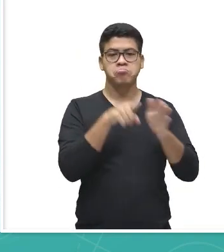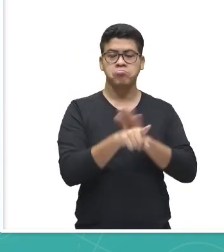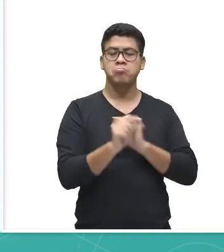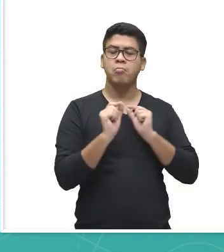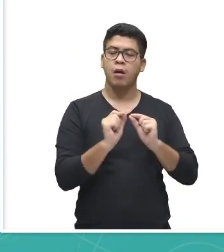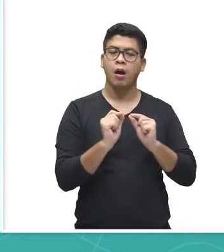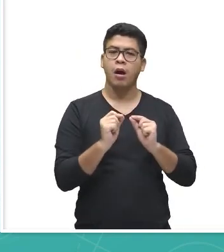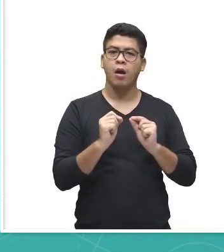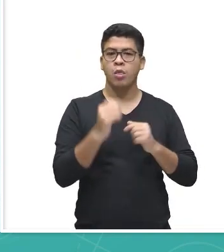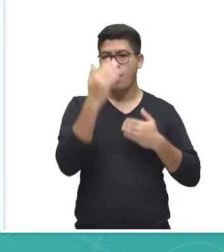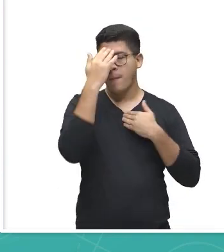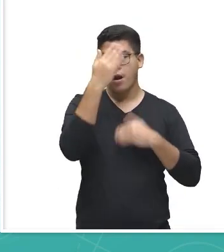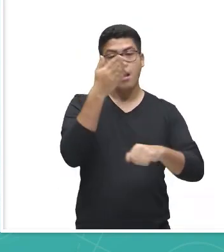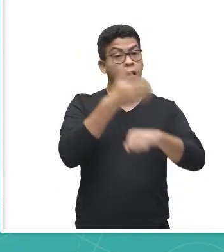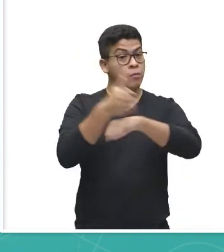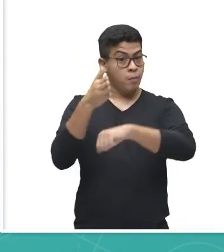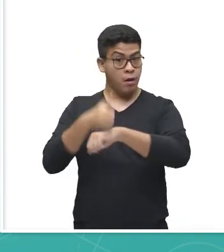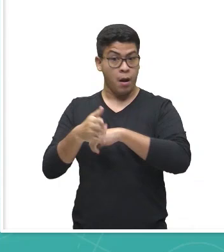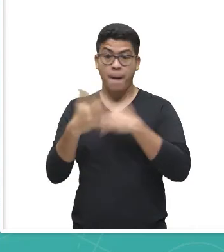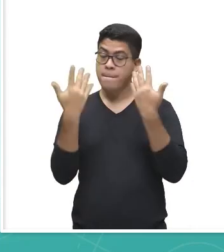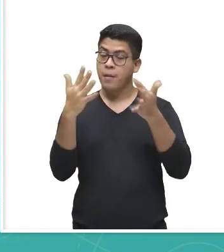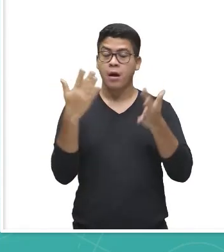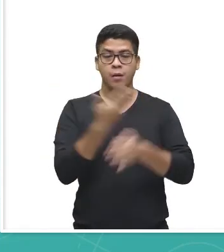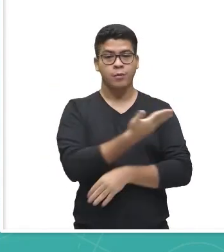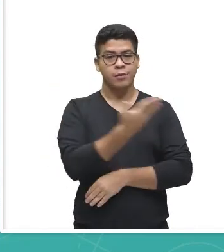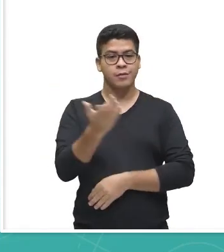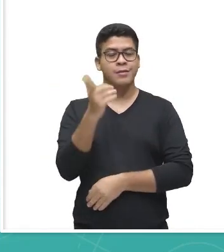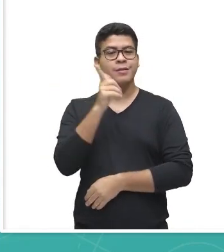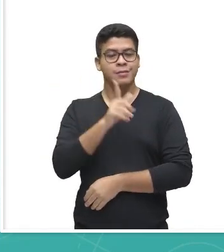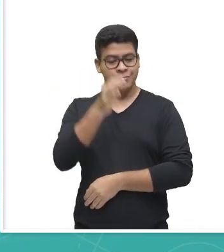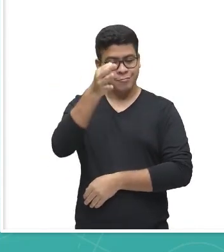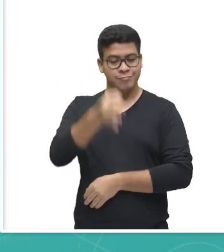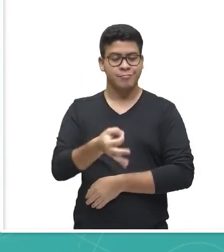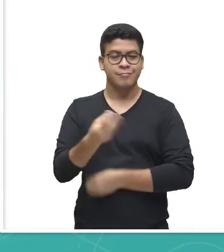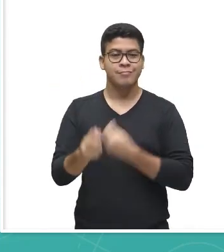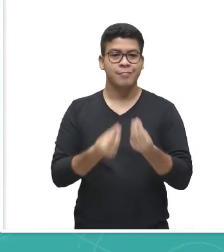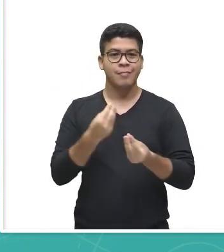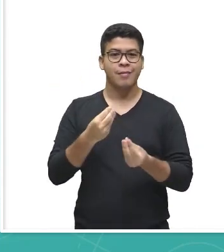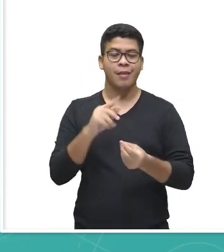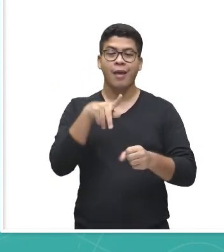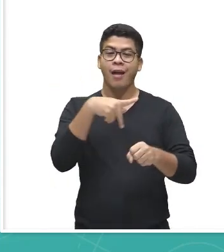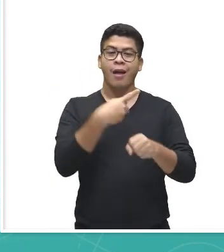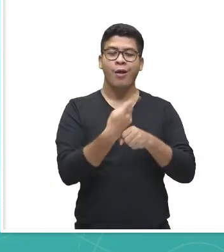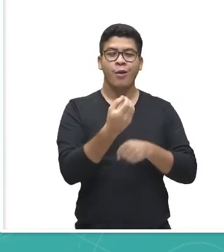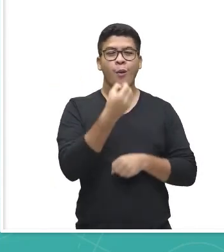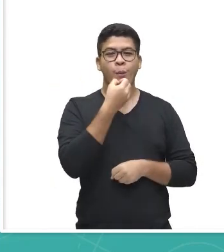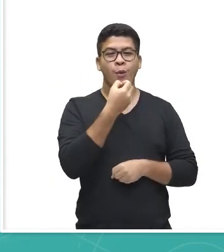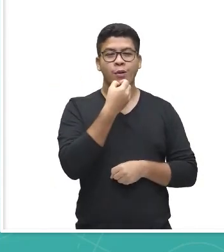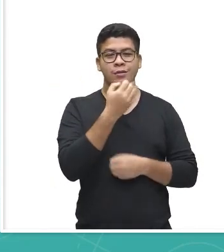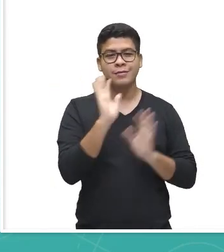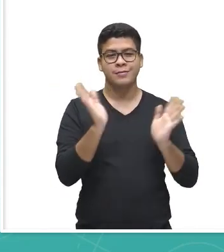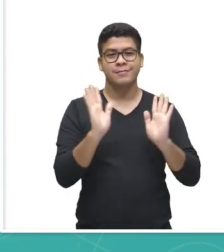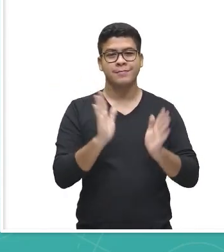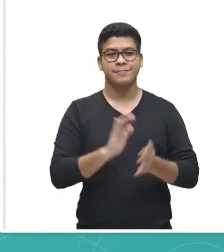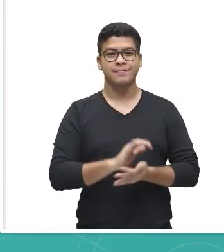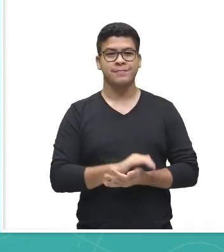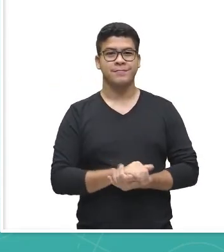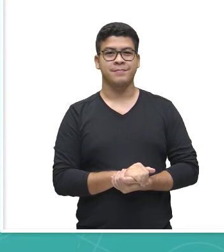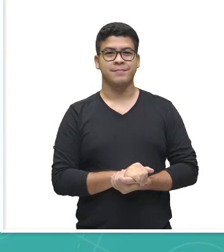pela participação de todos vocês. Parabéns aí a todo mundo que acertou. E a gente se encontra numa próxima aula. Até mais.